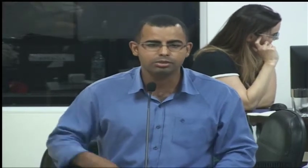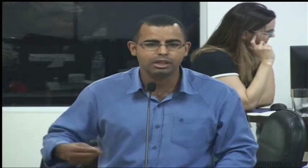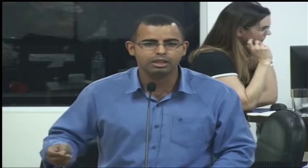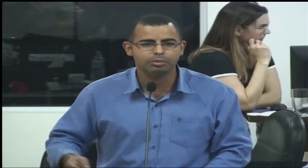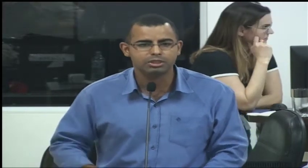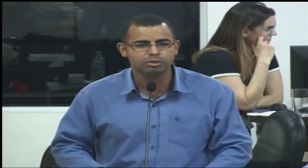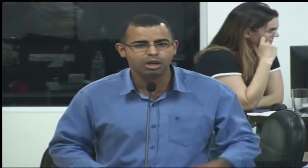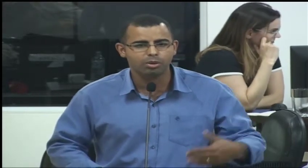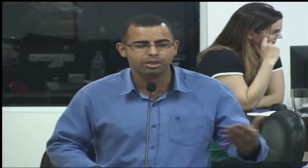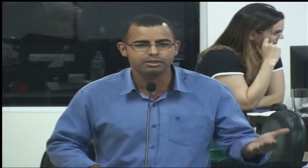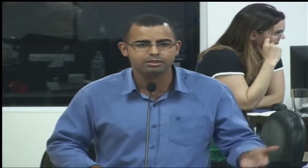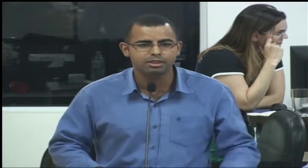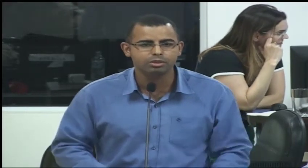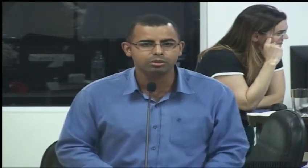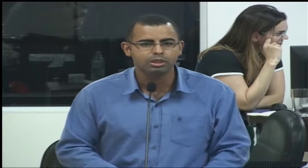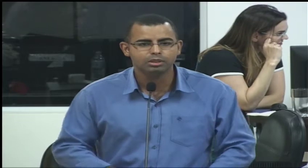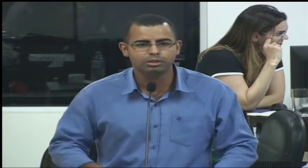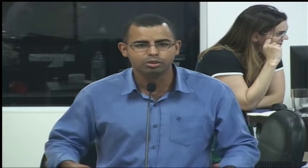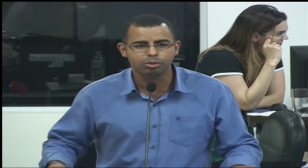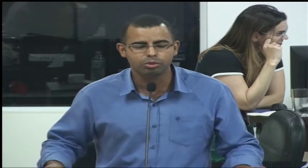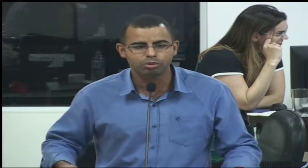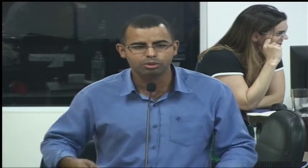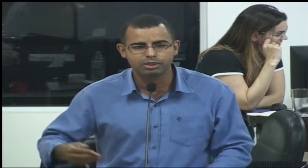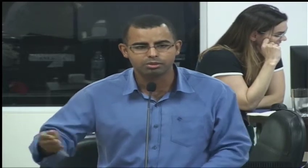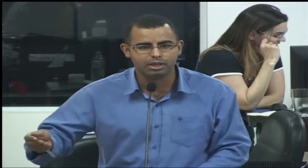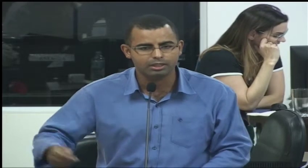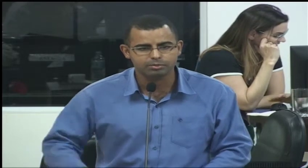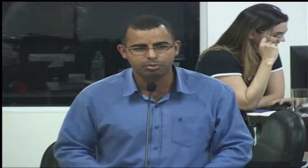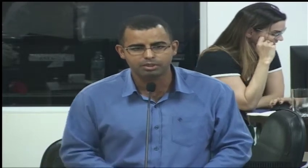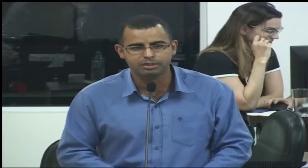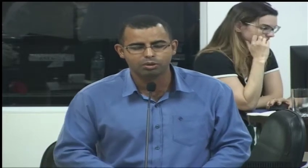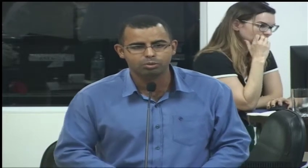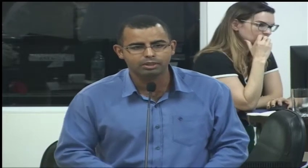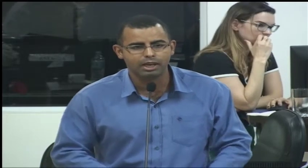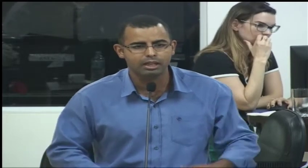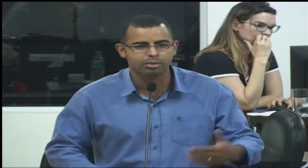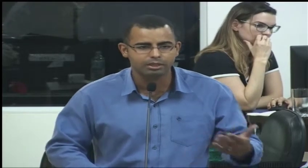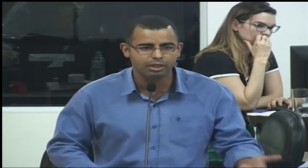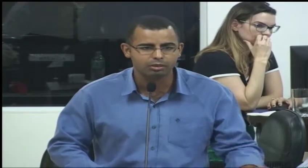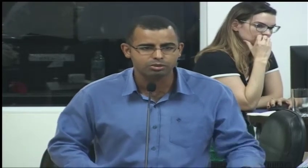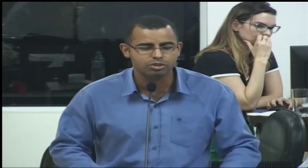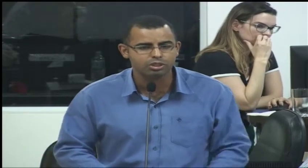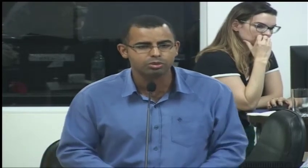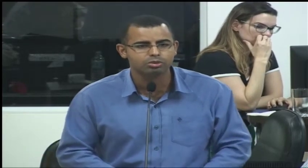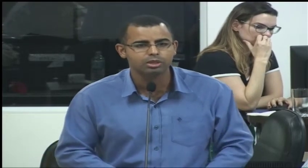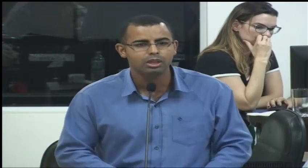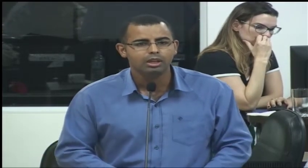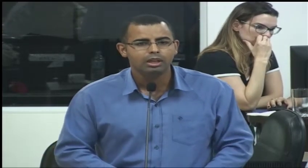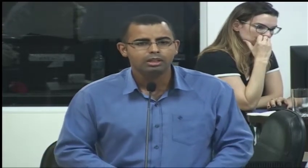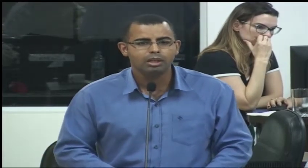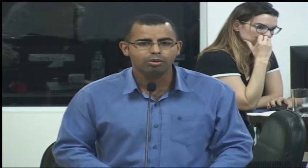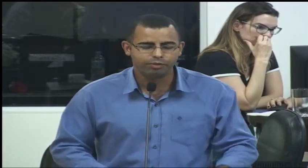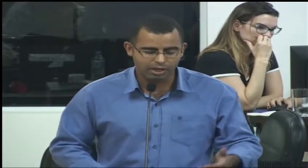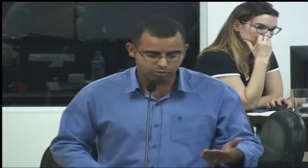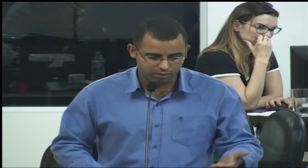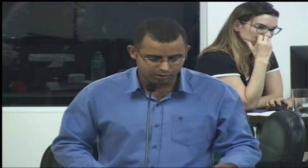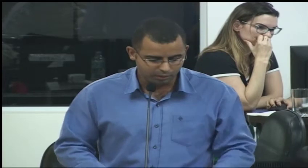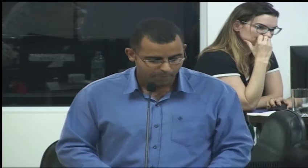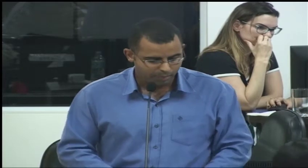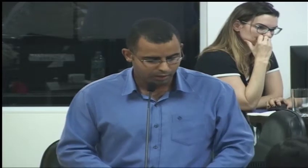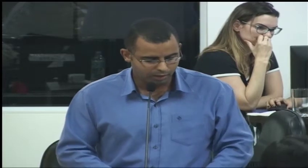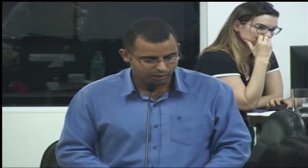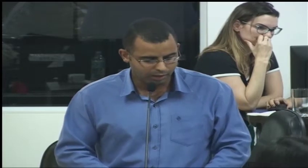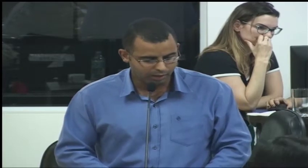na calçada, pedindo água para vizinho, não tendo poltronas ou cadeiras para poder se acomodar, banheiros dignos. Então, faço